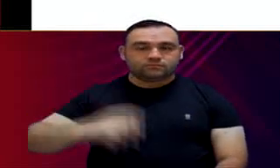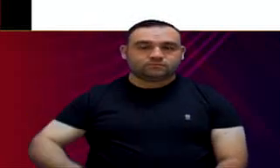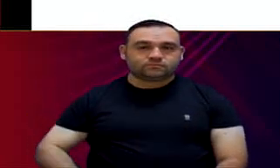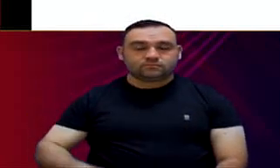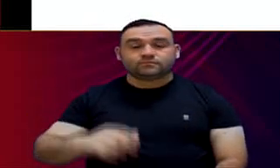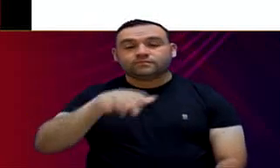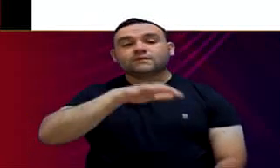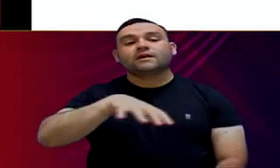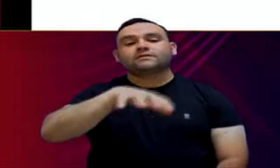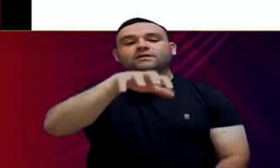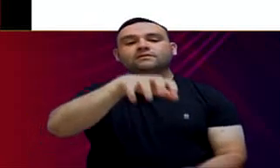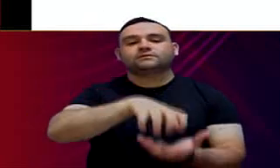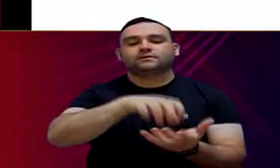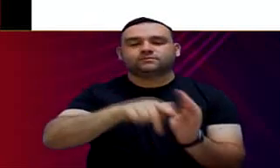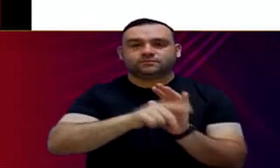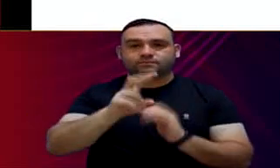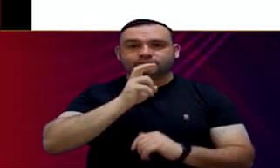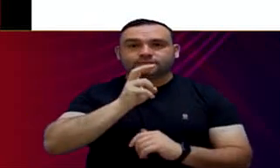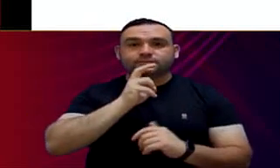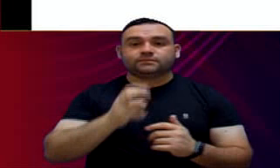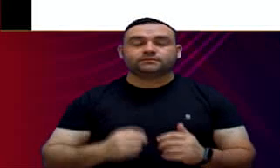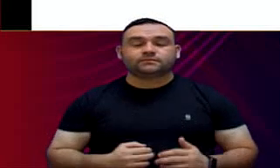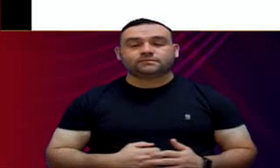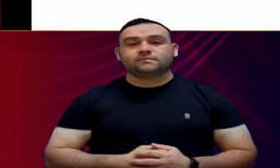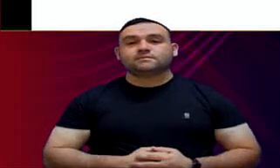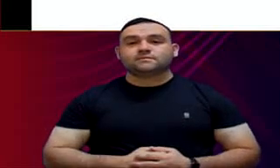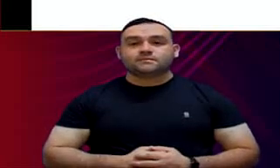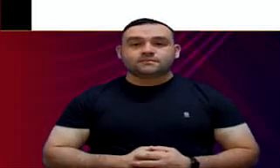região do centro de Sorocaba